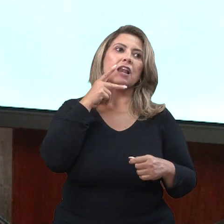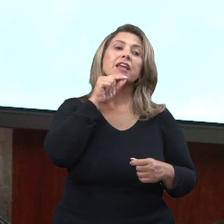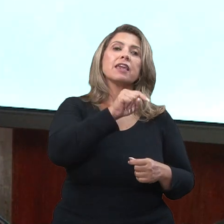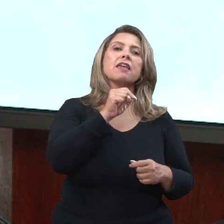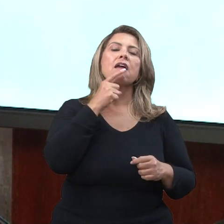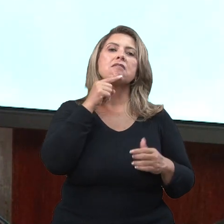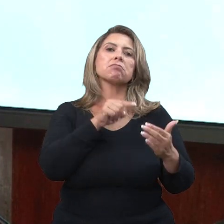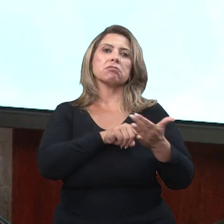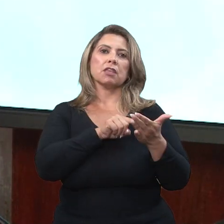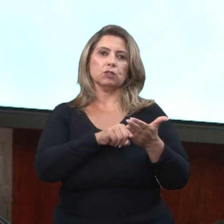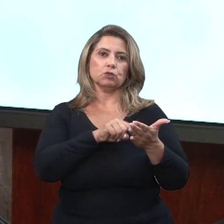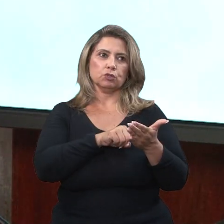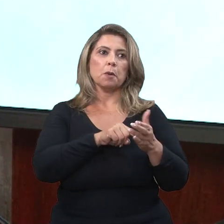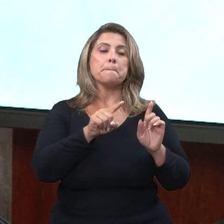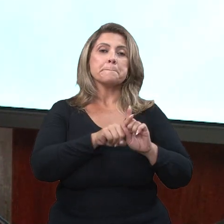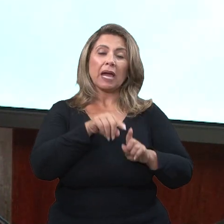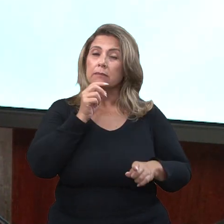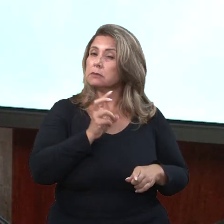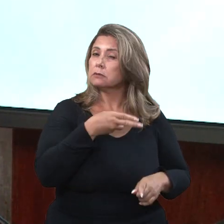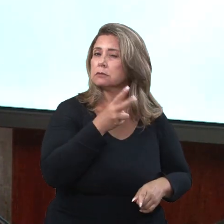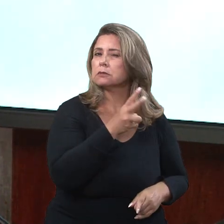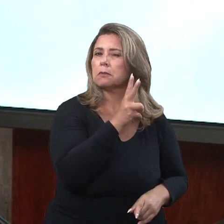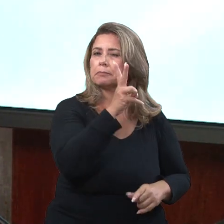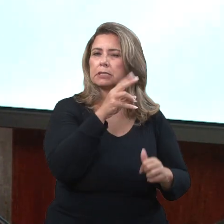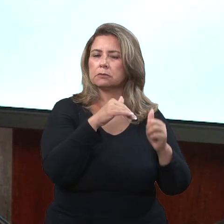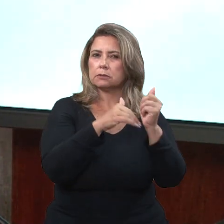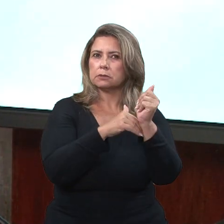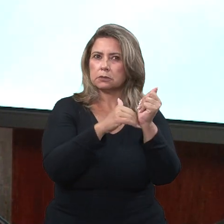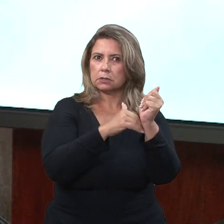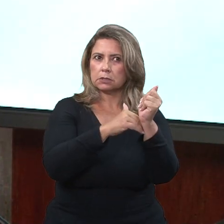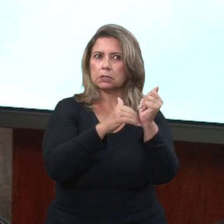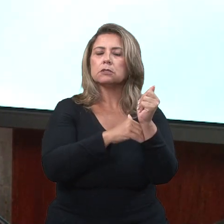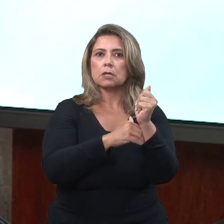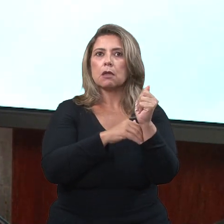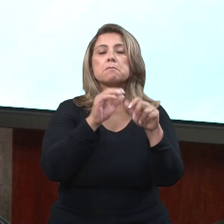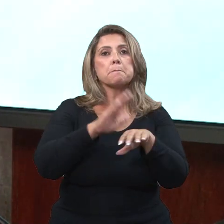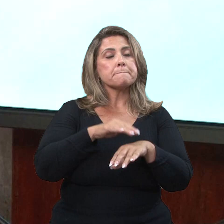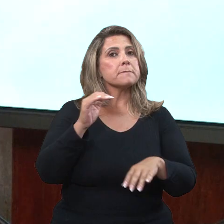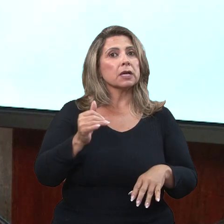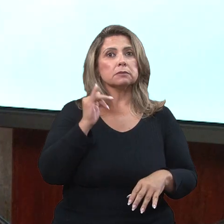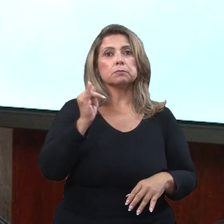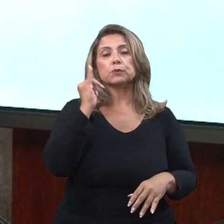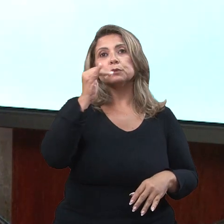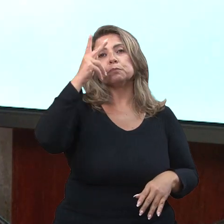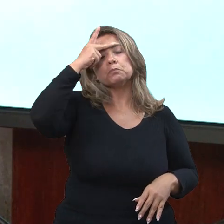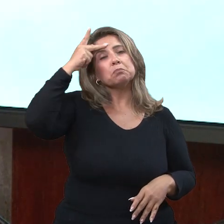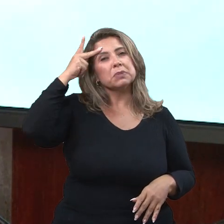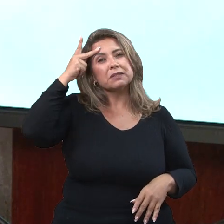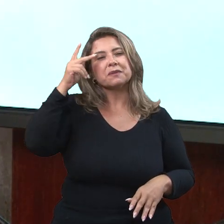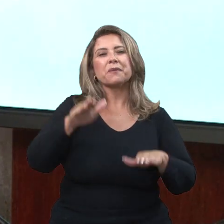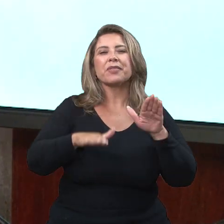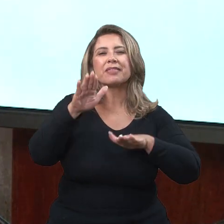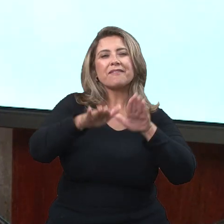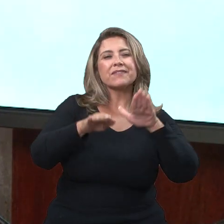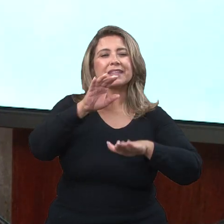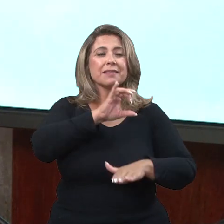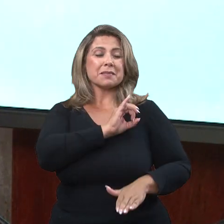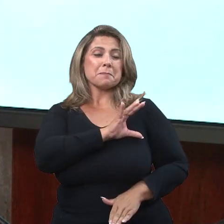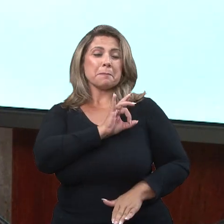esse cuidado com a identidade do denunciante, que eu acho que é a maior preocupação que impede as pessoas de acessarem esses canais,